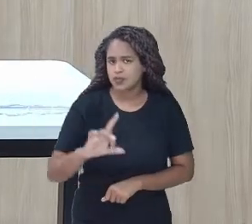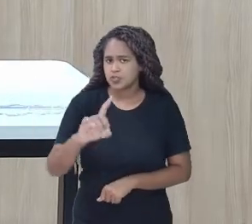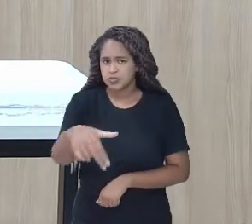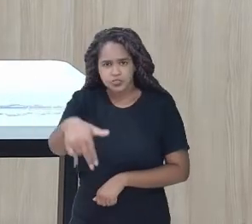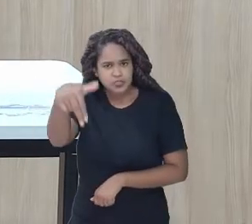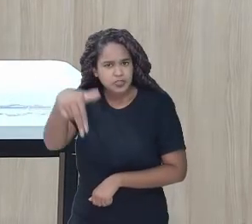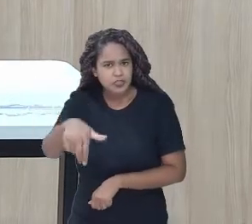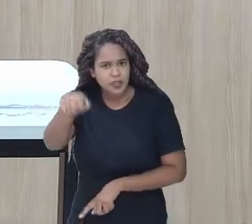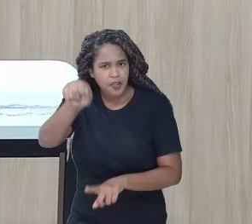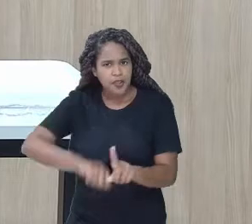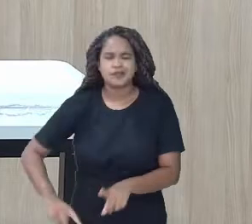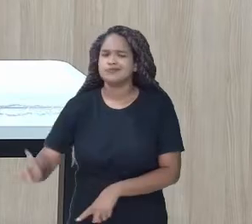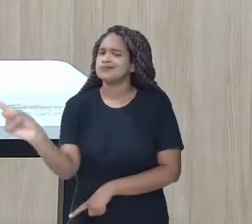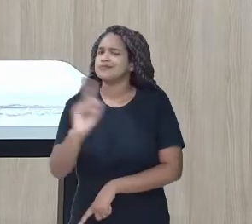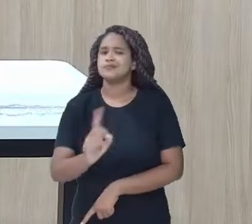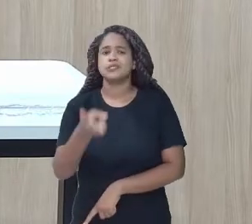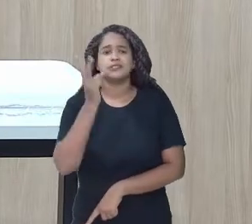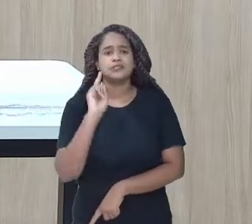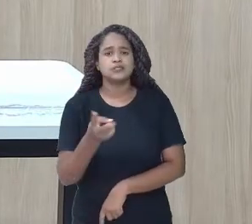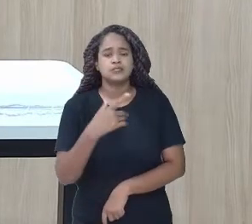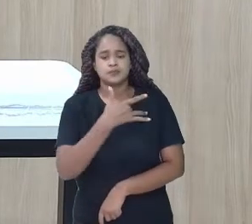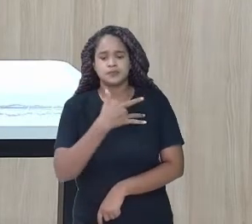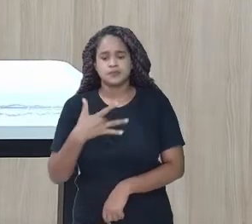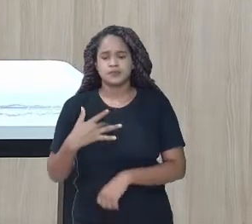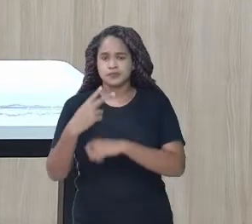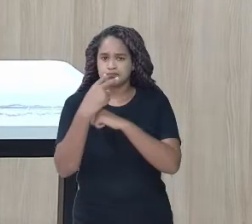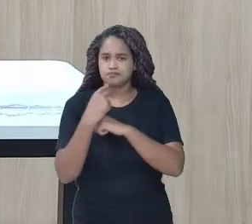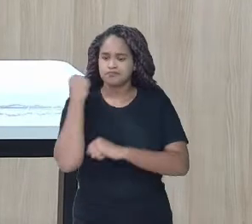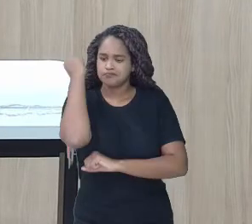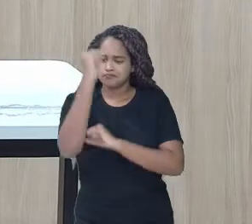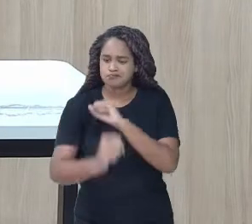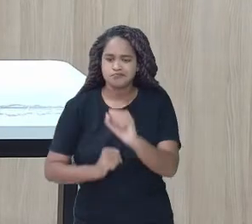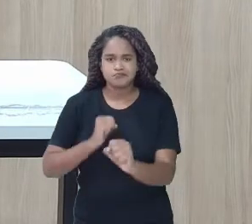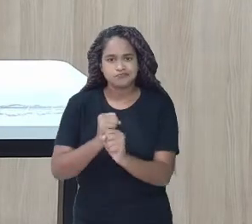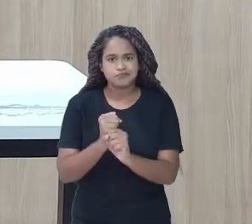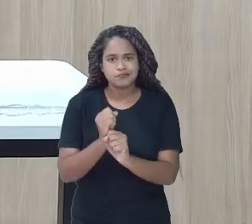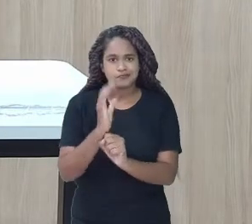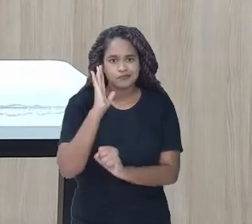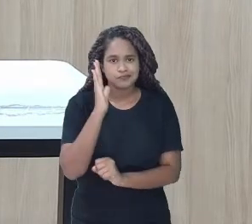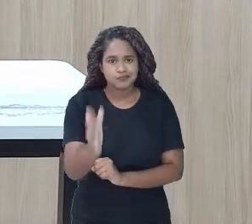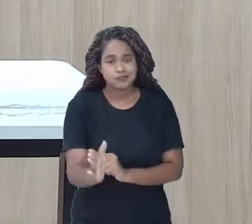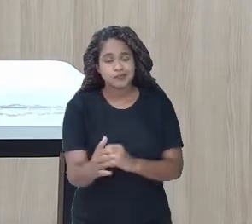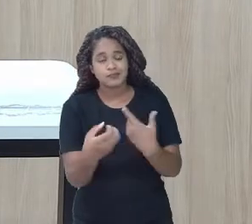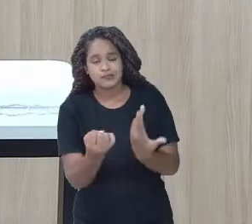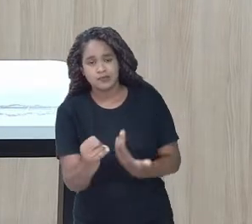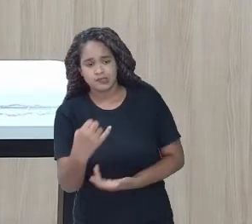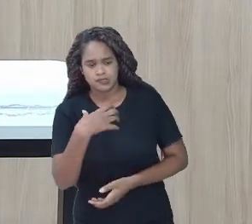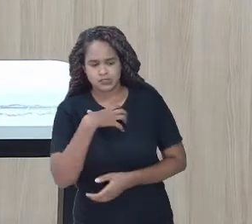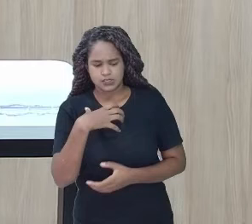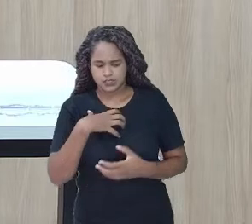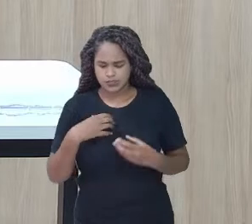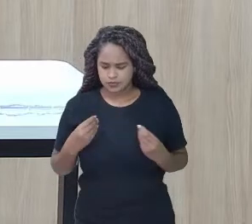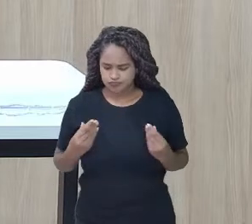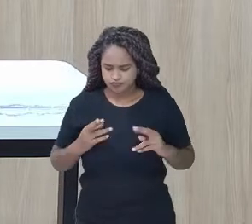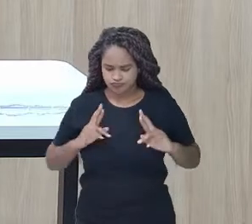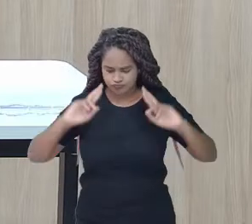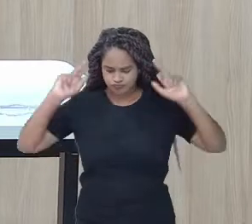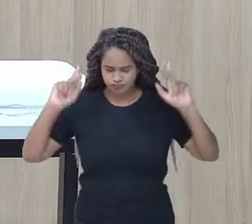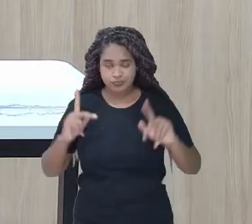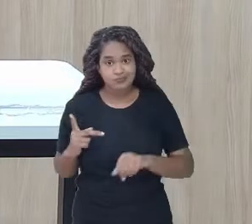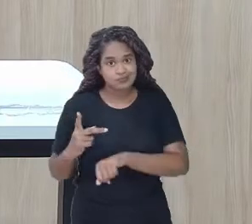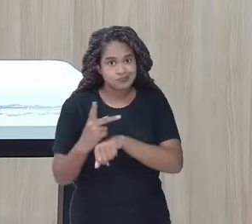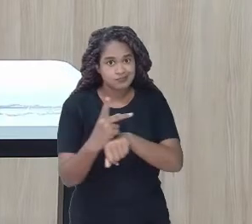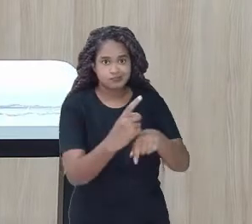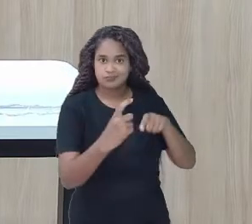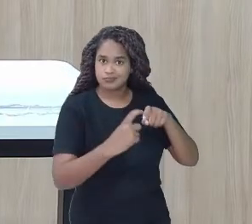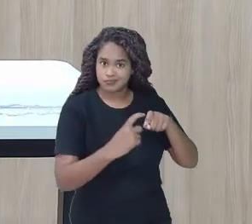sempre fazendo a sua prevenção anualmente. E quando sentir qualquer sintoma de alguma coisa errada, então procure o